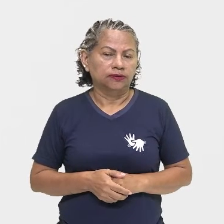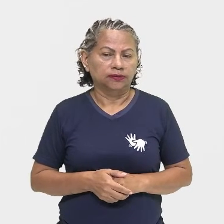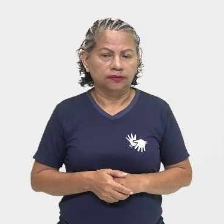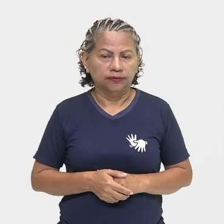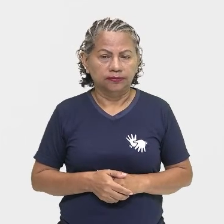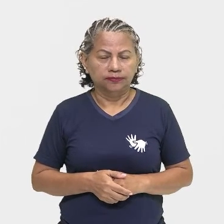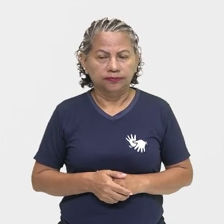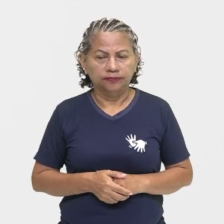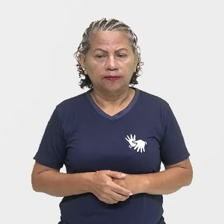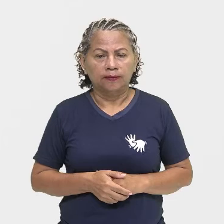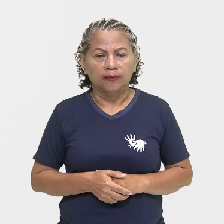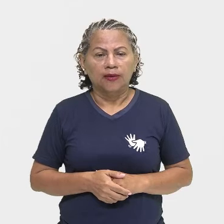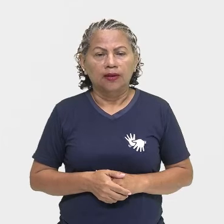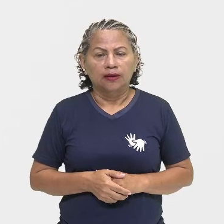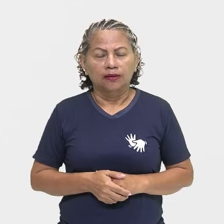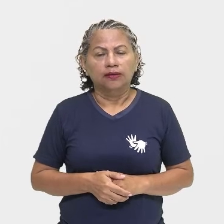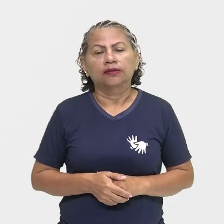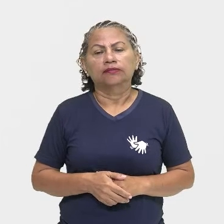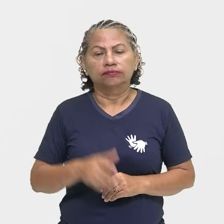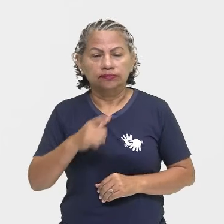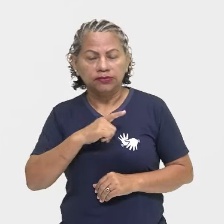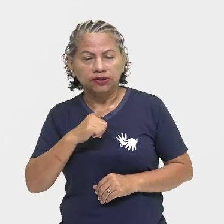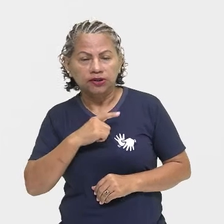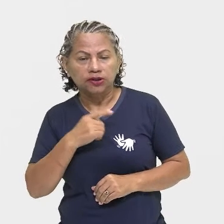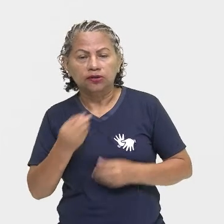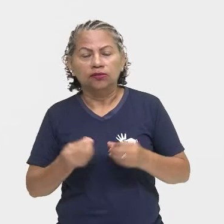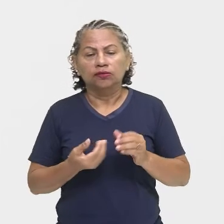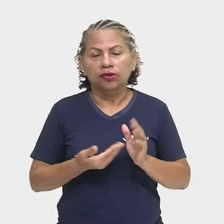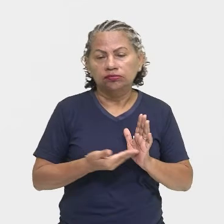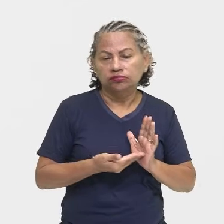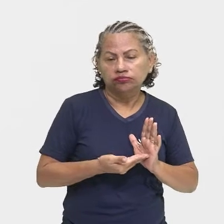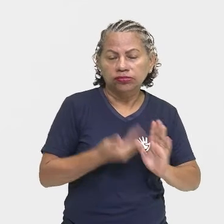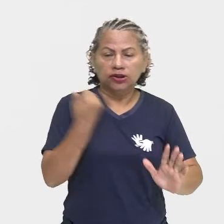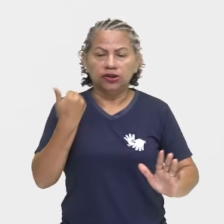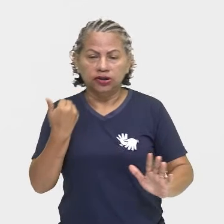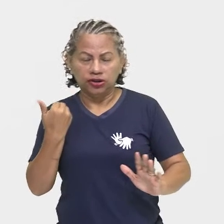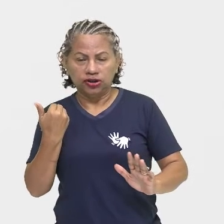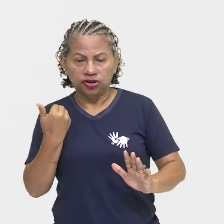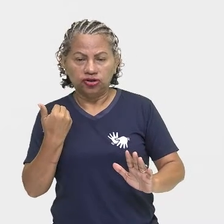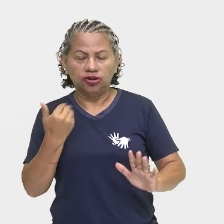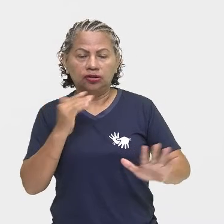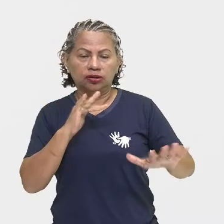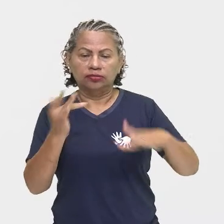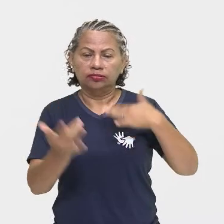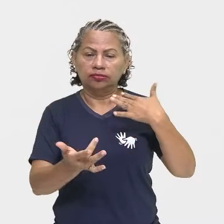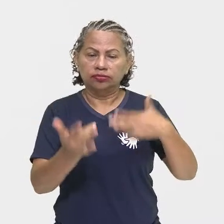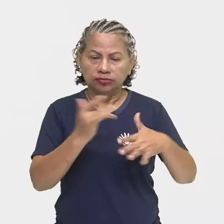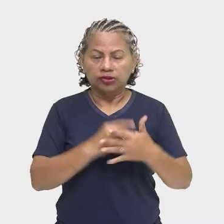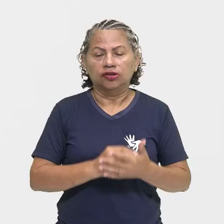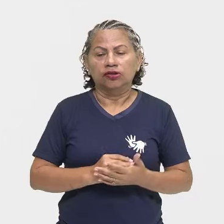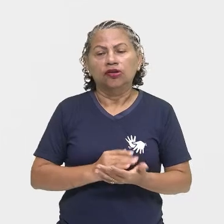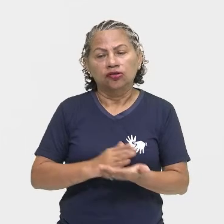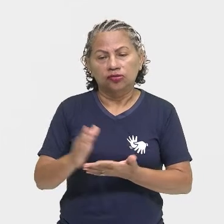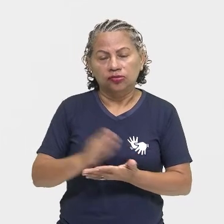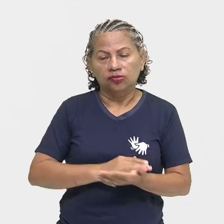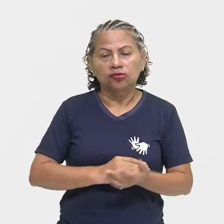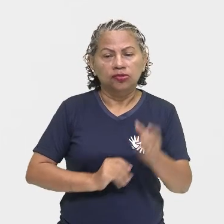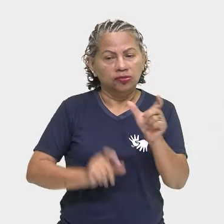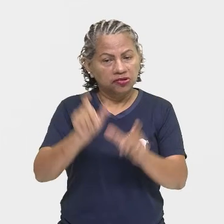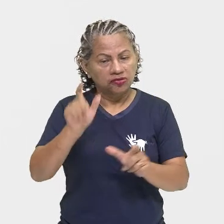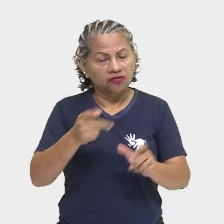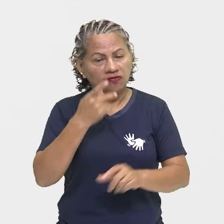os que chamam essa política de remoção de postagens de autoritarismo, pois